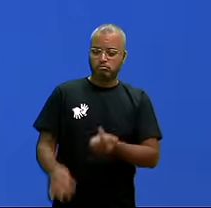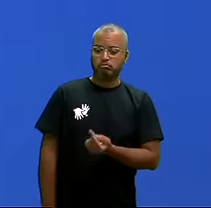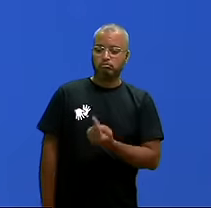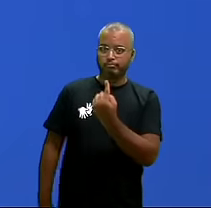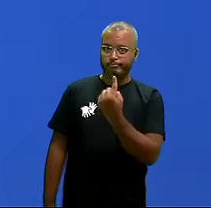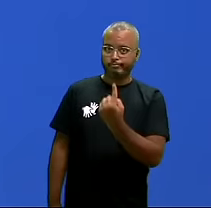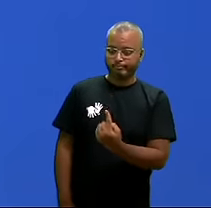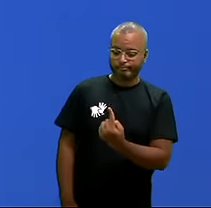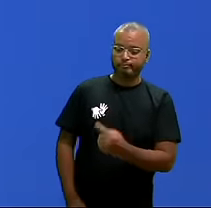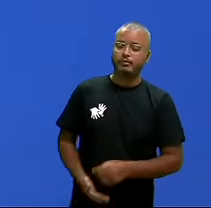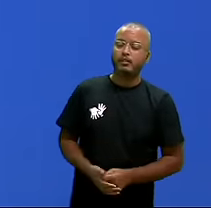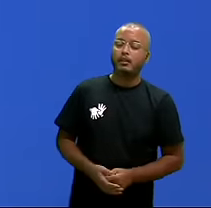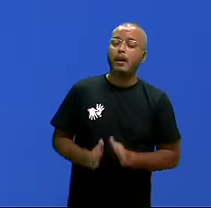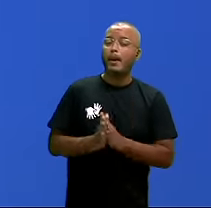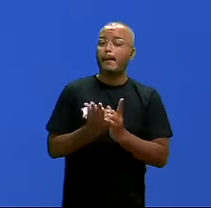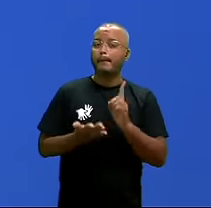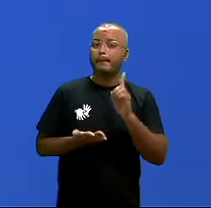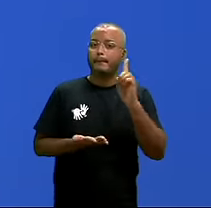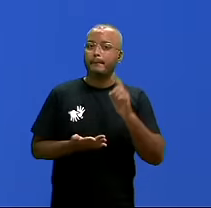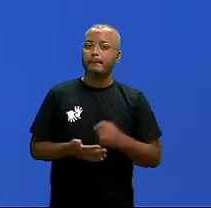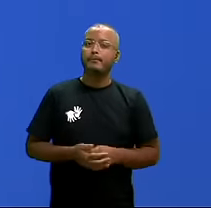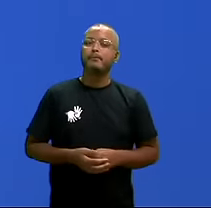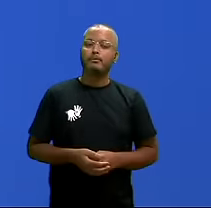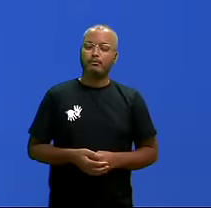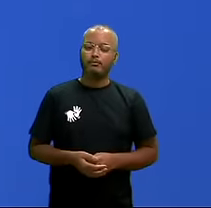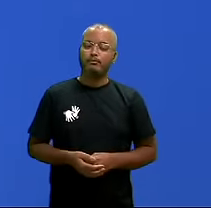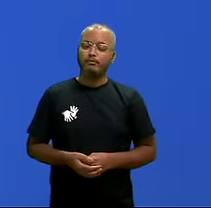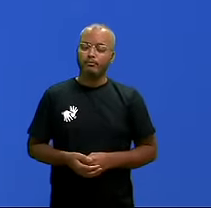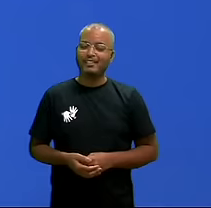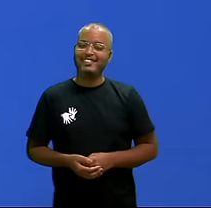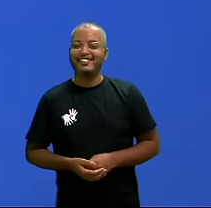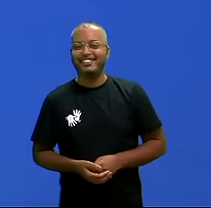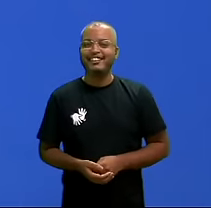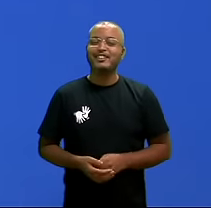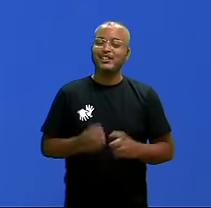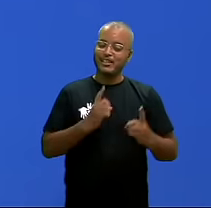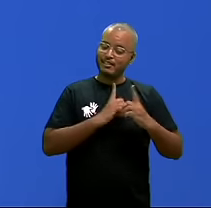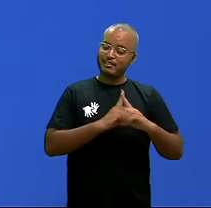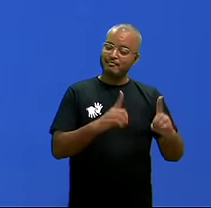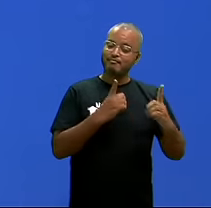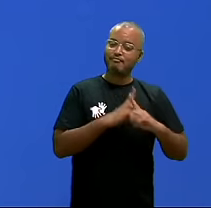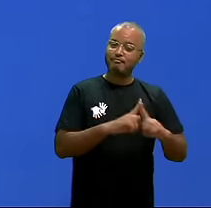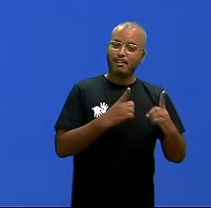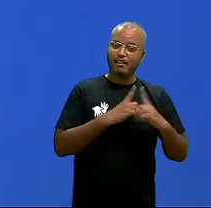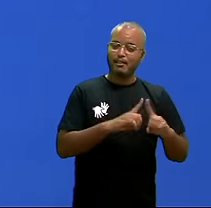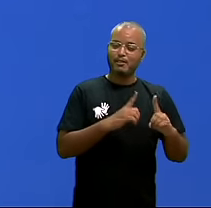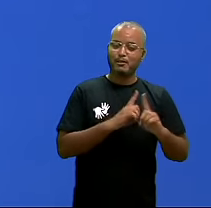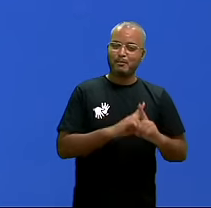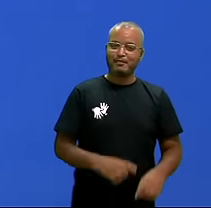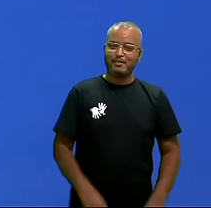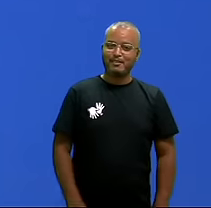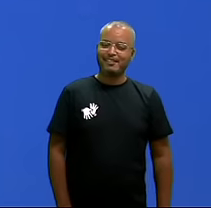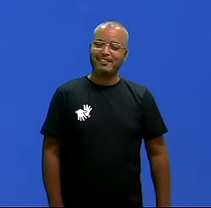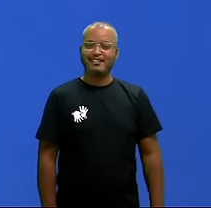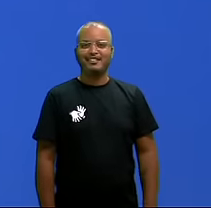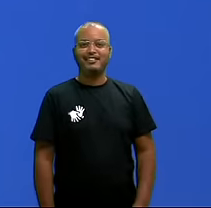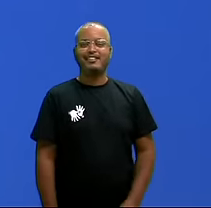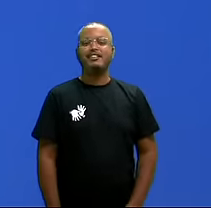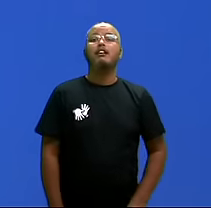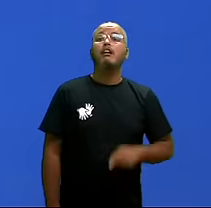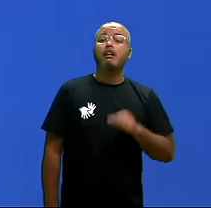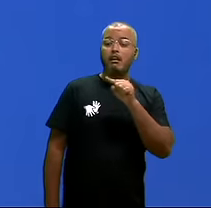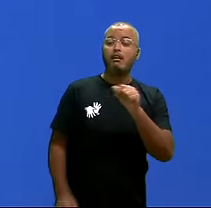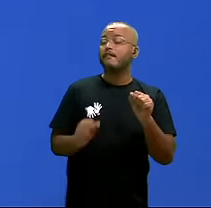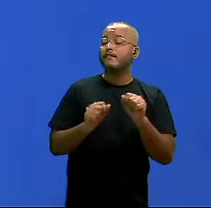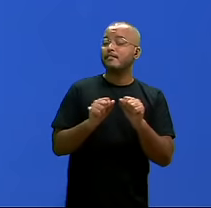E aí a Bíblia diz que os discípulos estão indo para o templo porque é isso que eles nasceram para fazer. E foi isso que eles fizeram a